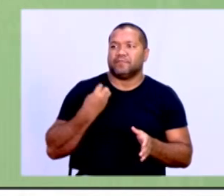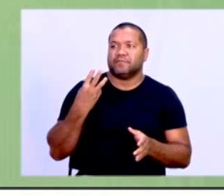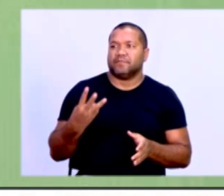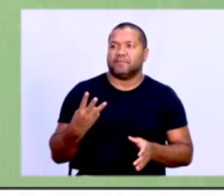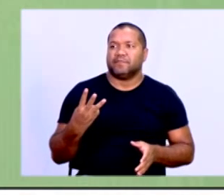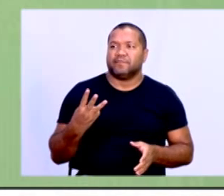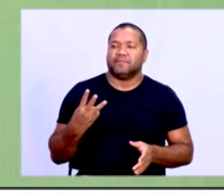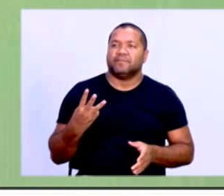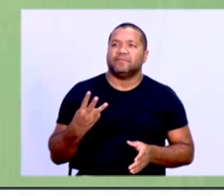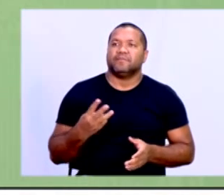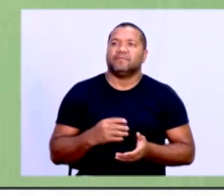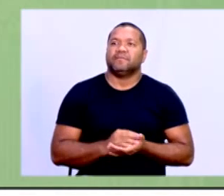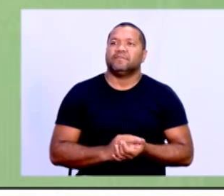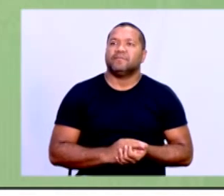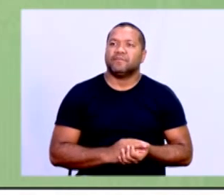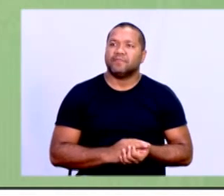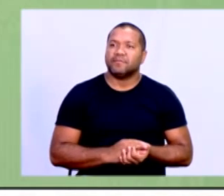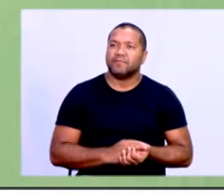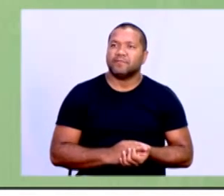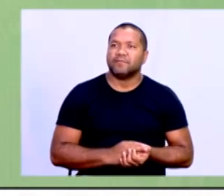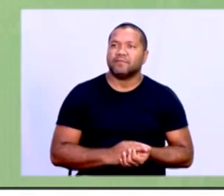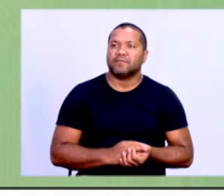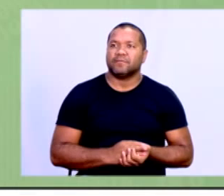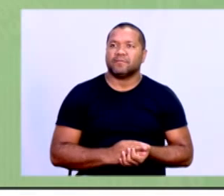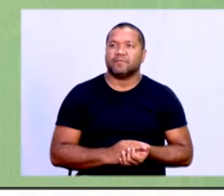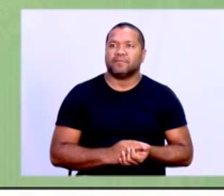número 3.